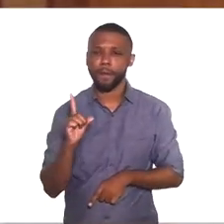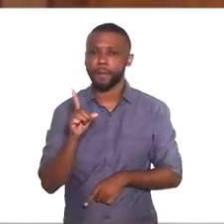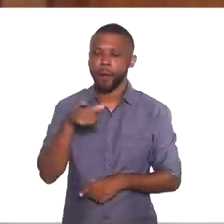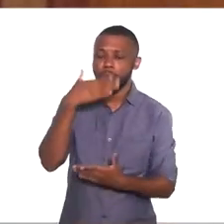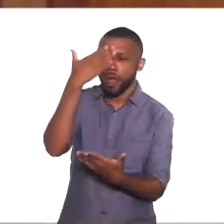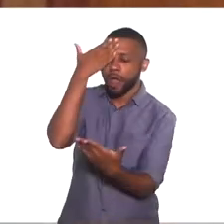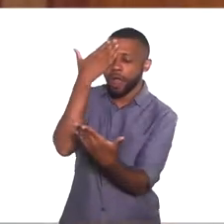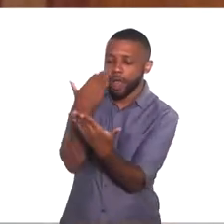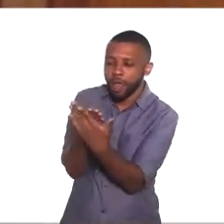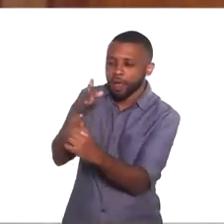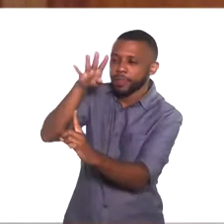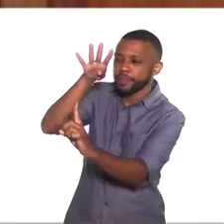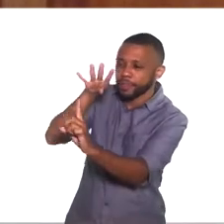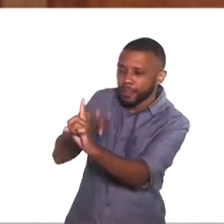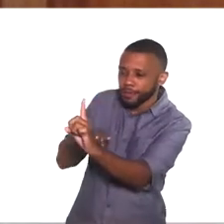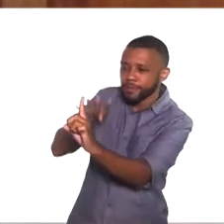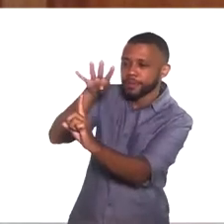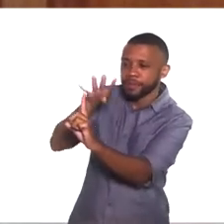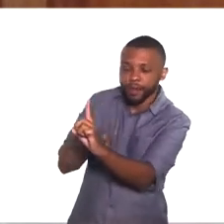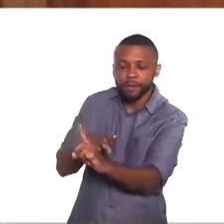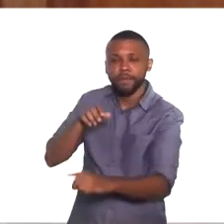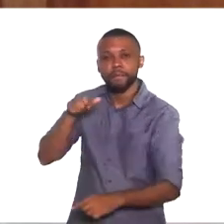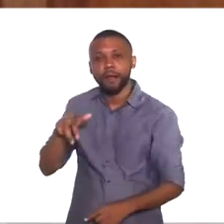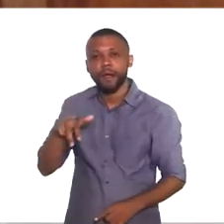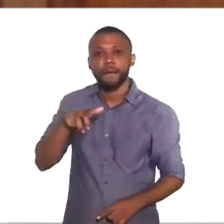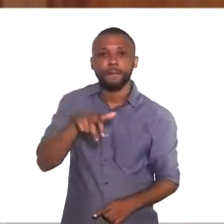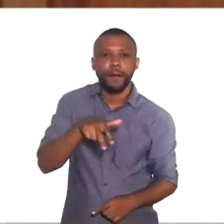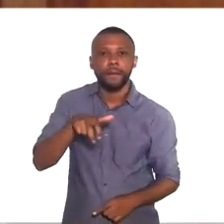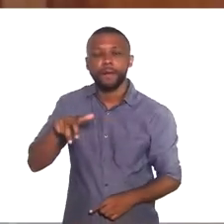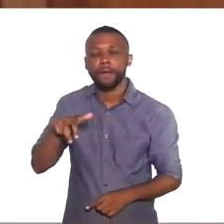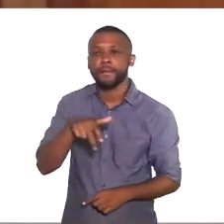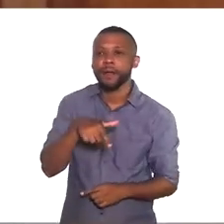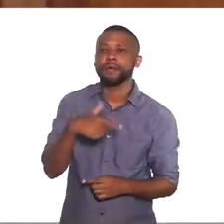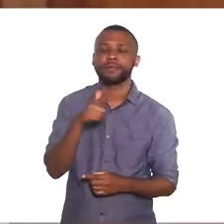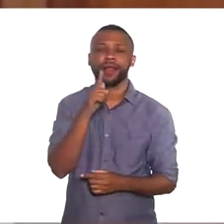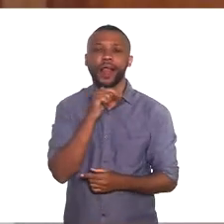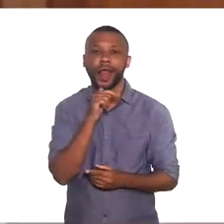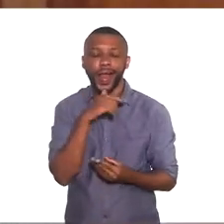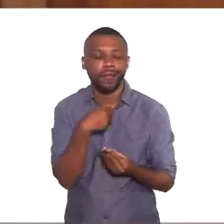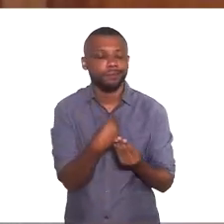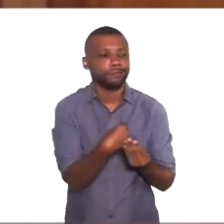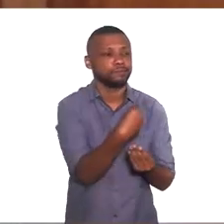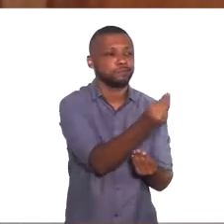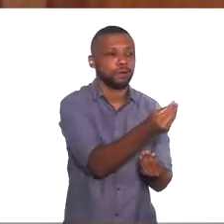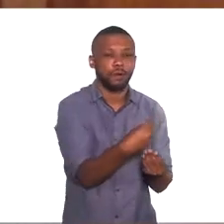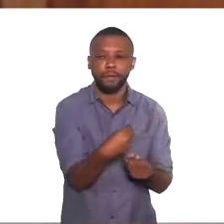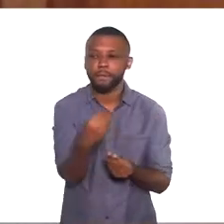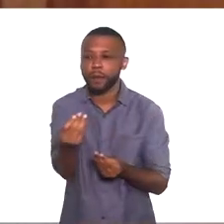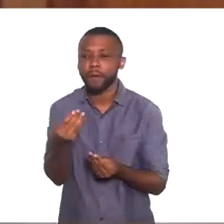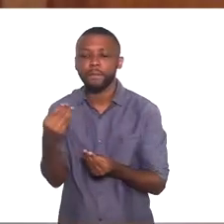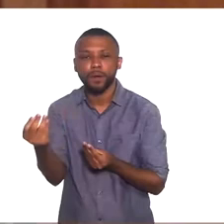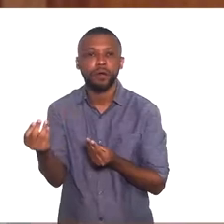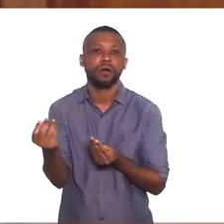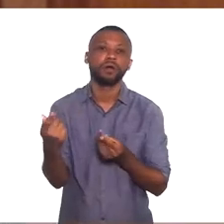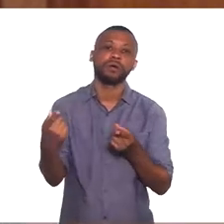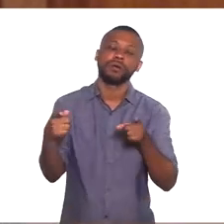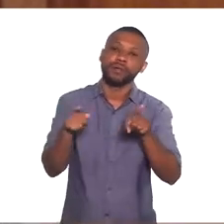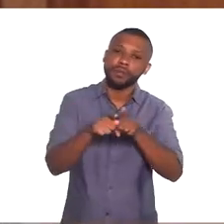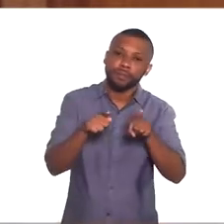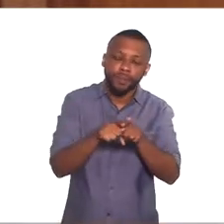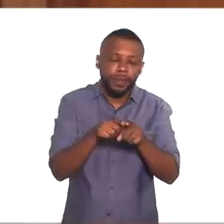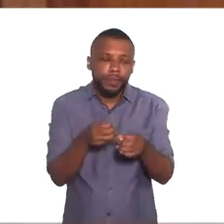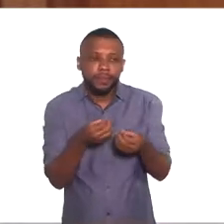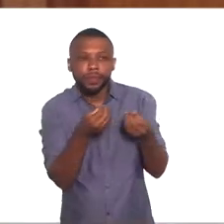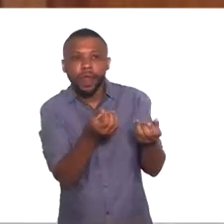vem ela também faz esse trajeto a pé ou devoção e de recebe na decorrer da sua passadas essas